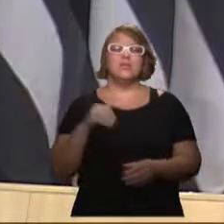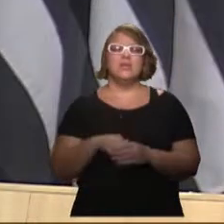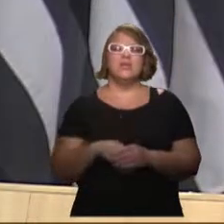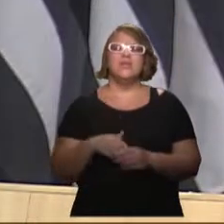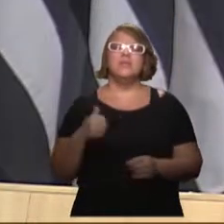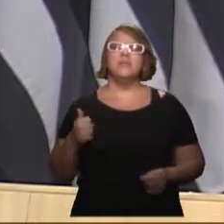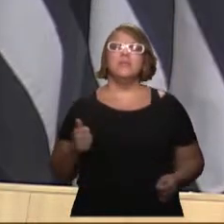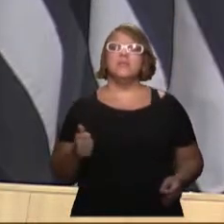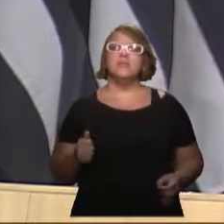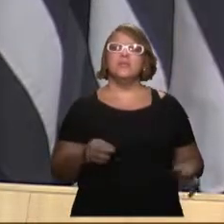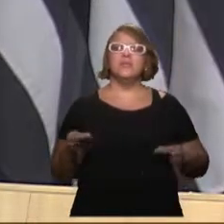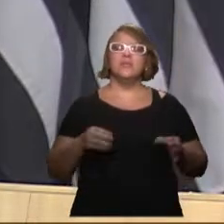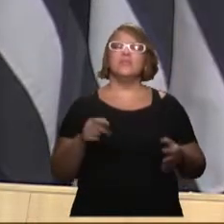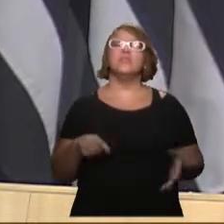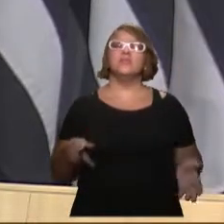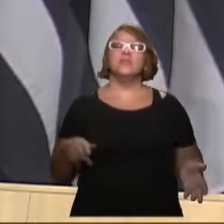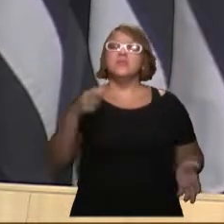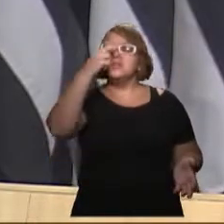vamos ver o final dele.